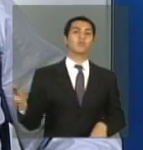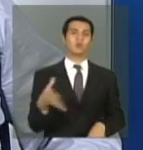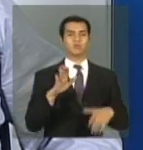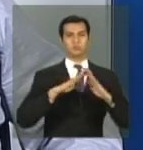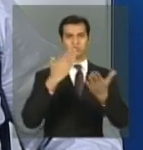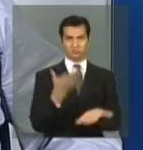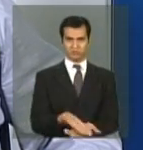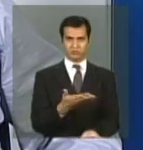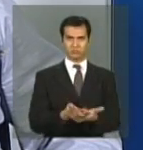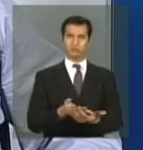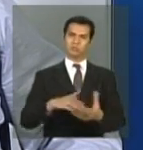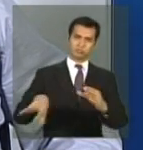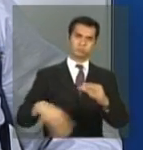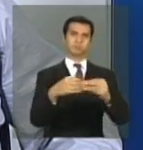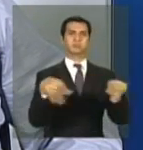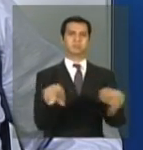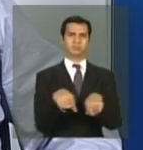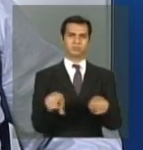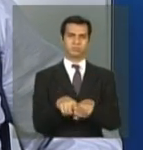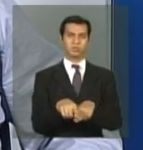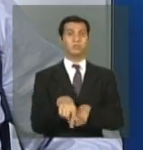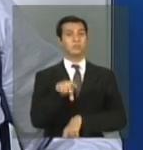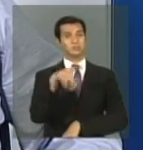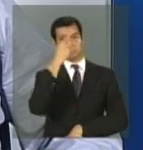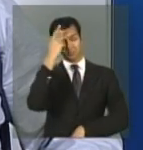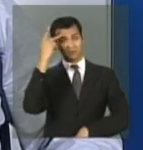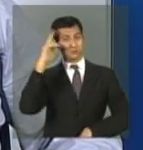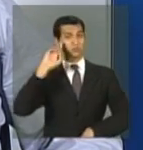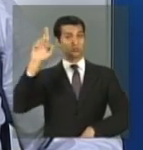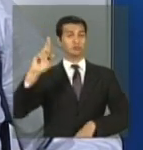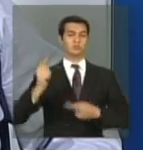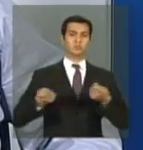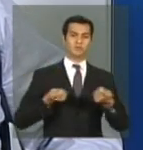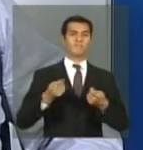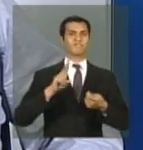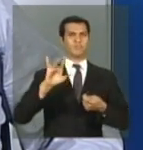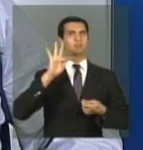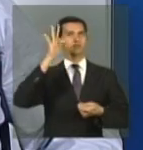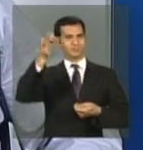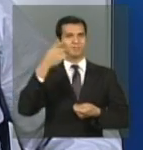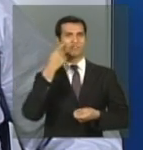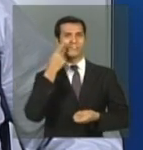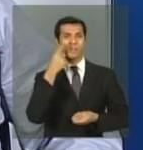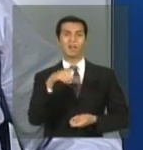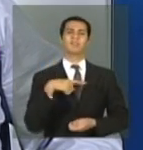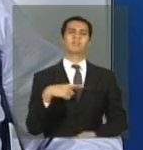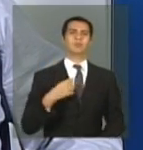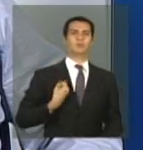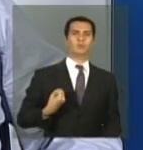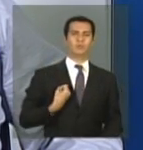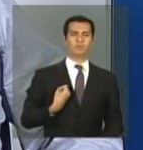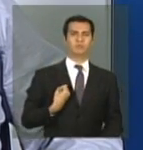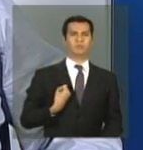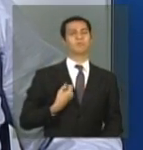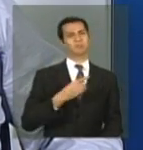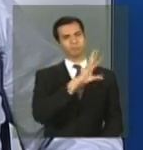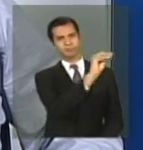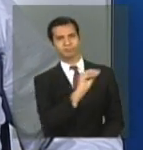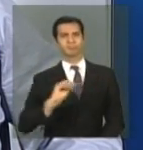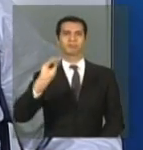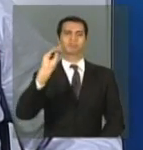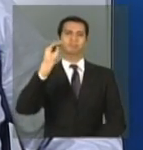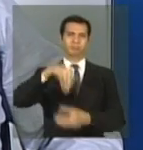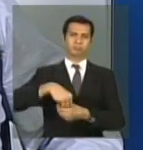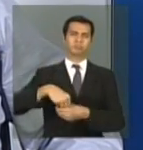Então, daí, este operador pode verificar que essa escola já vai aparecer referenciada por um código INEP, ele pode colocar esses